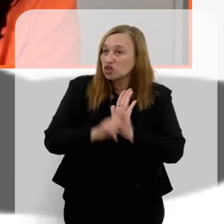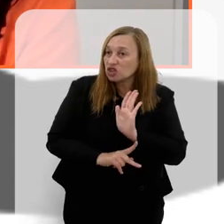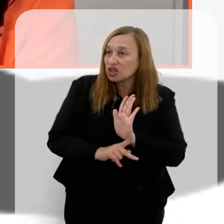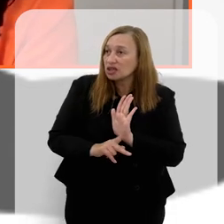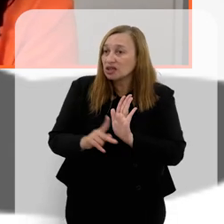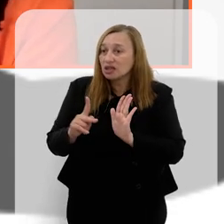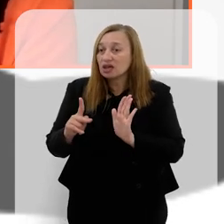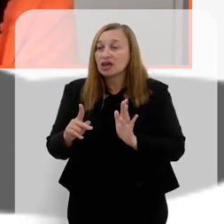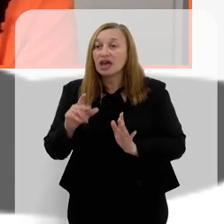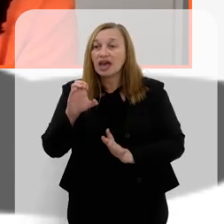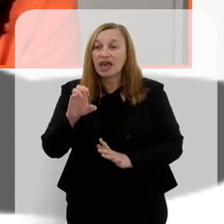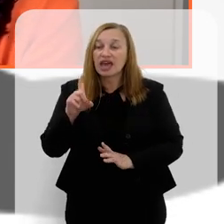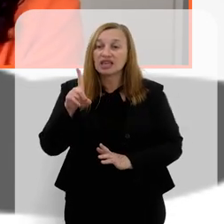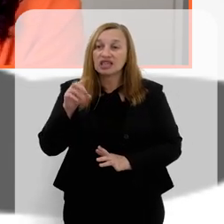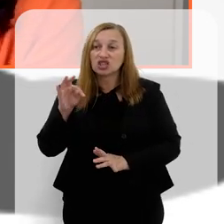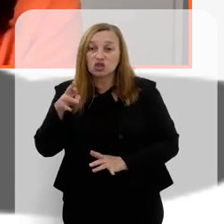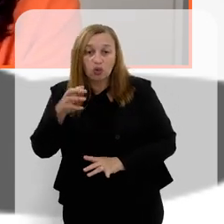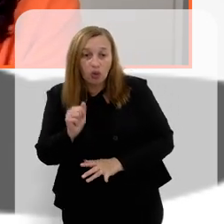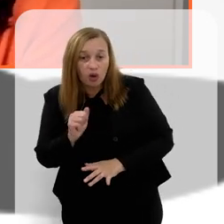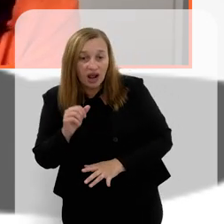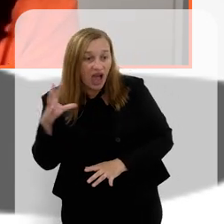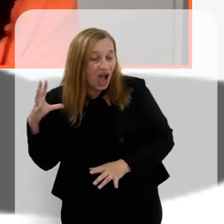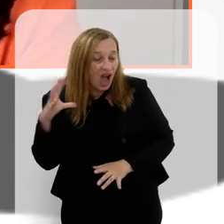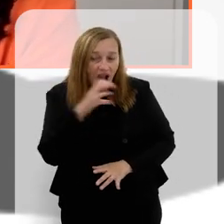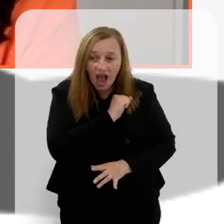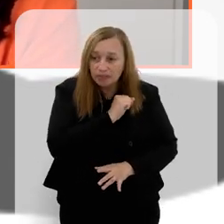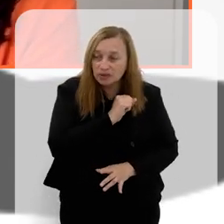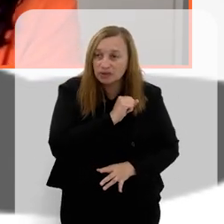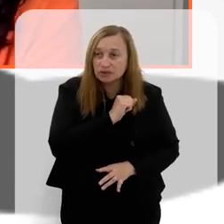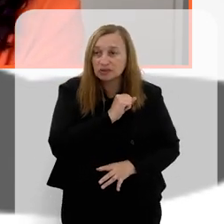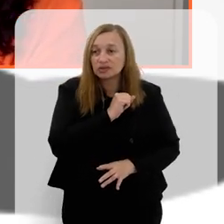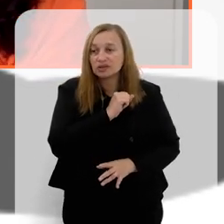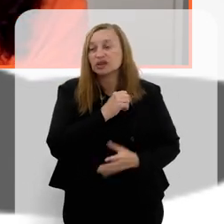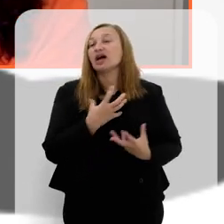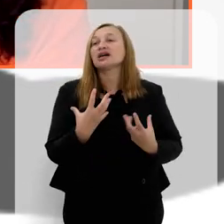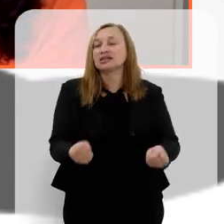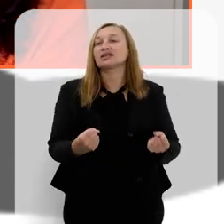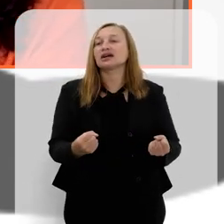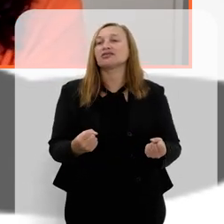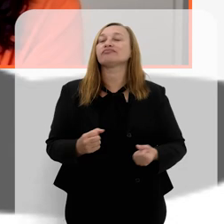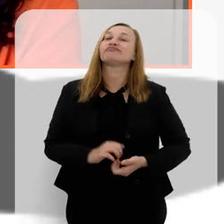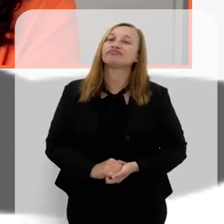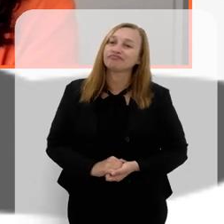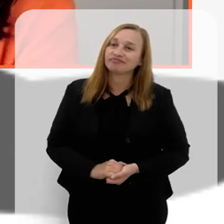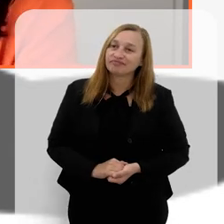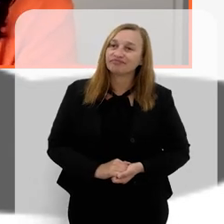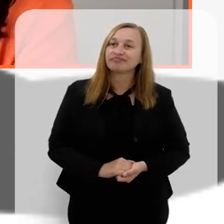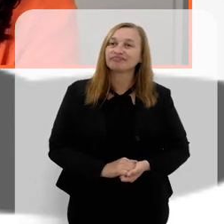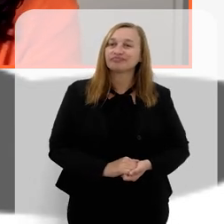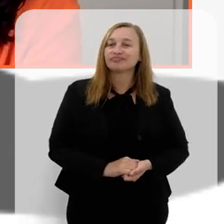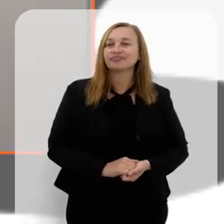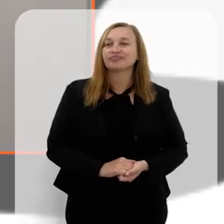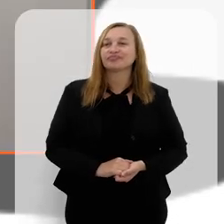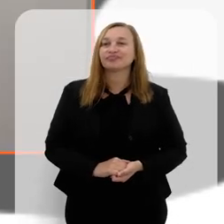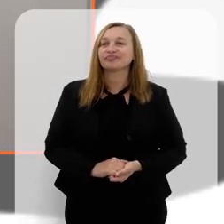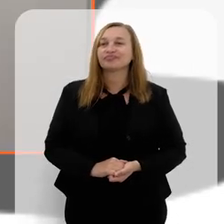eles na mesma hora falaram a gente. Deram voz na Era hora. Vozes,